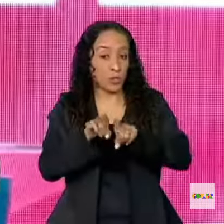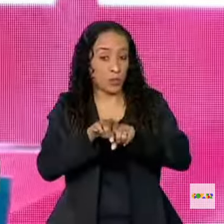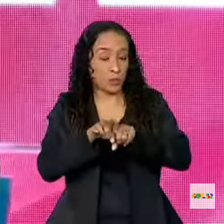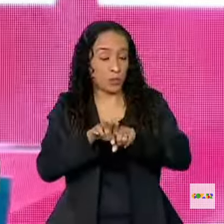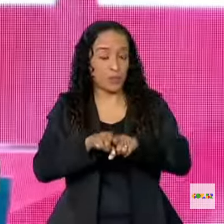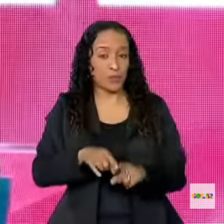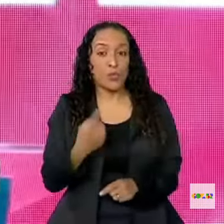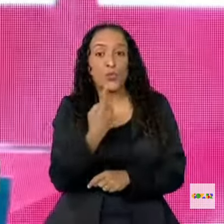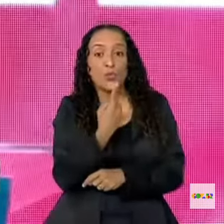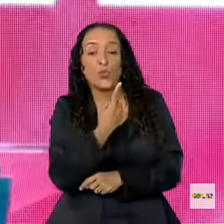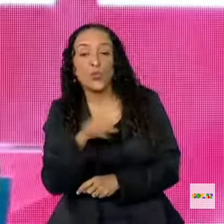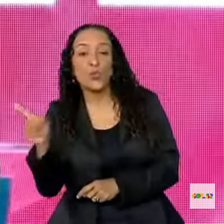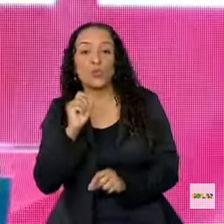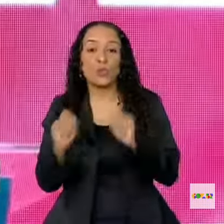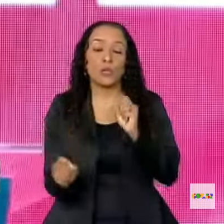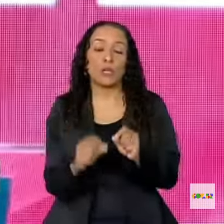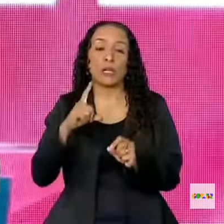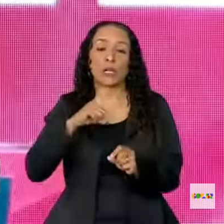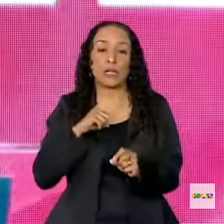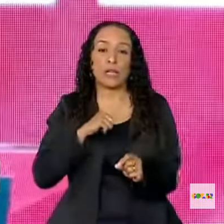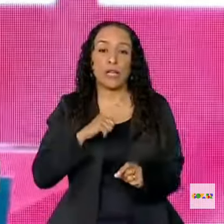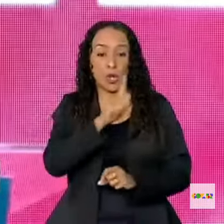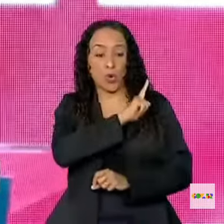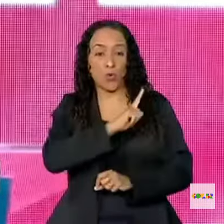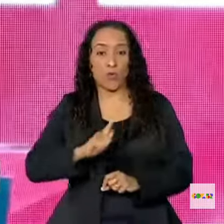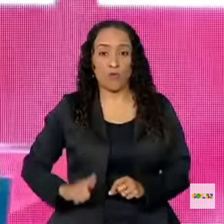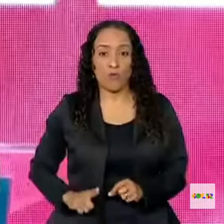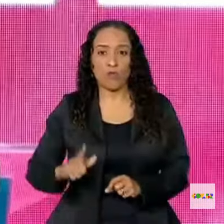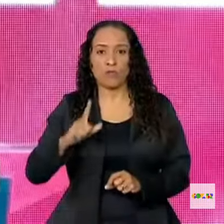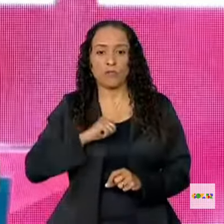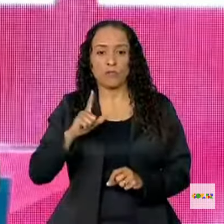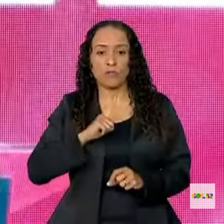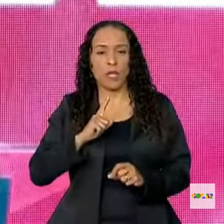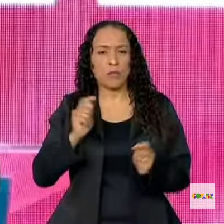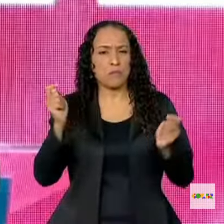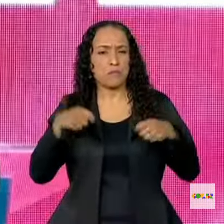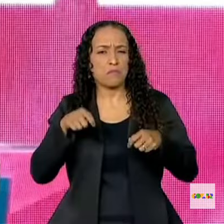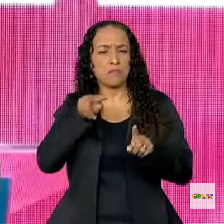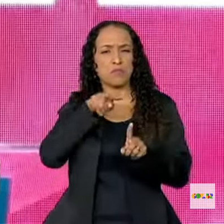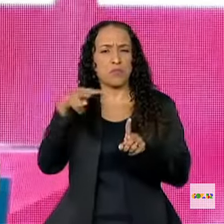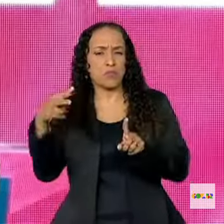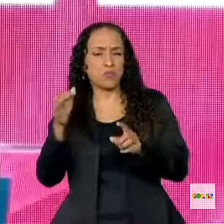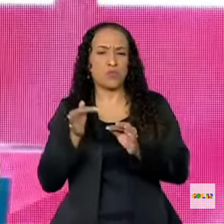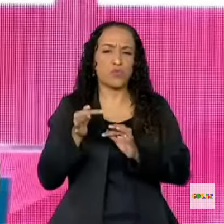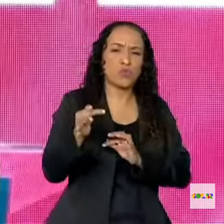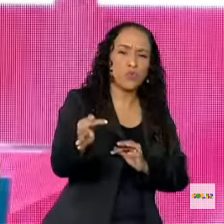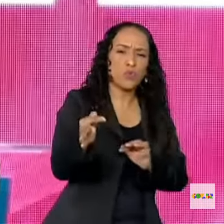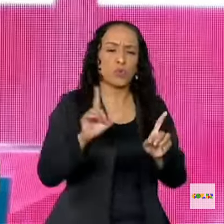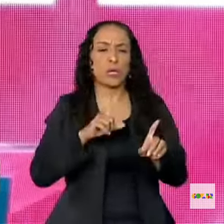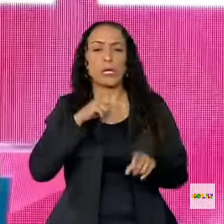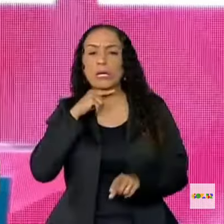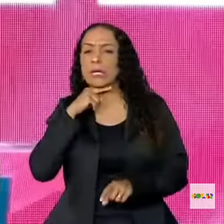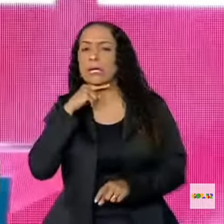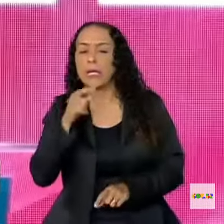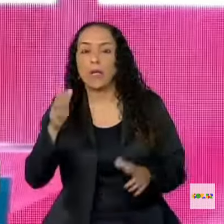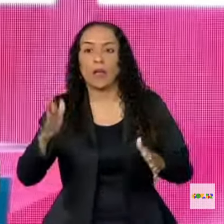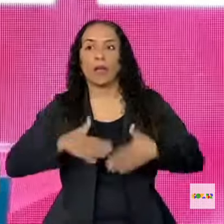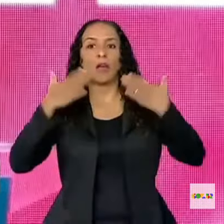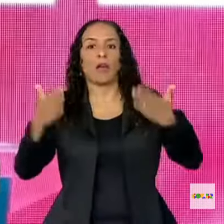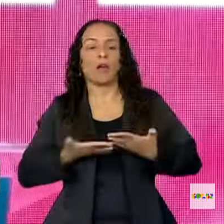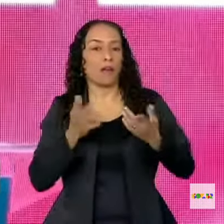e a última era que a gente tivesse um governo com muita previsibilidade que ninguém fosse pego de